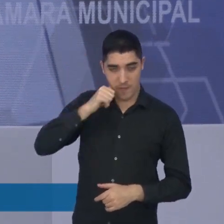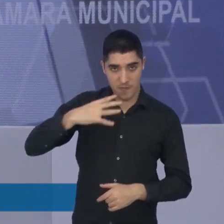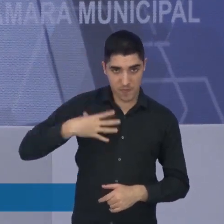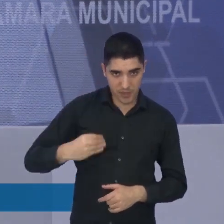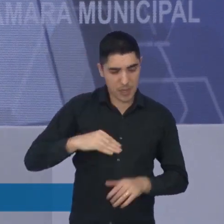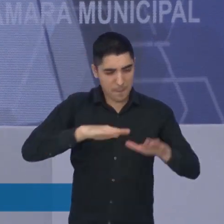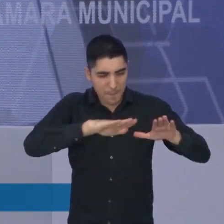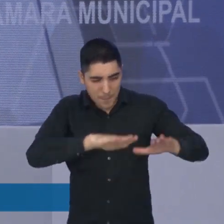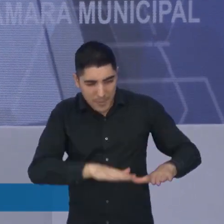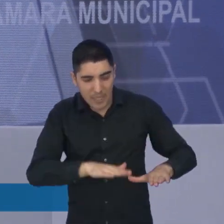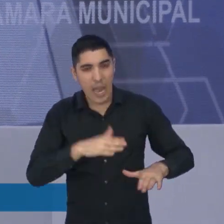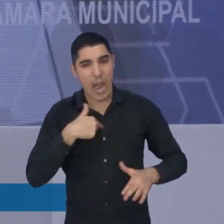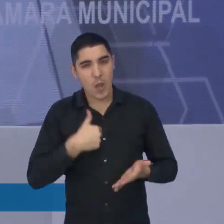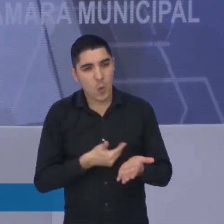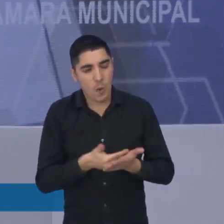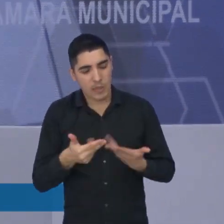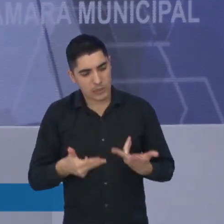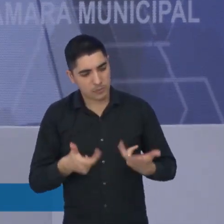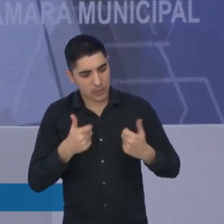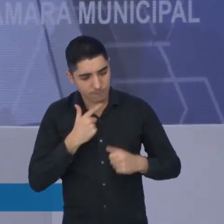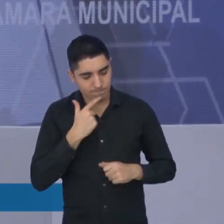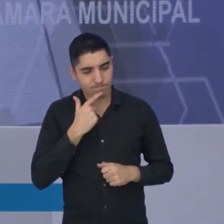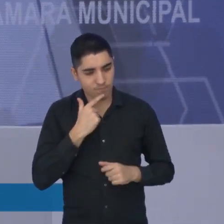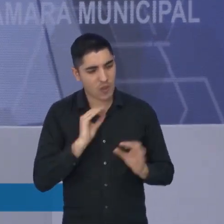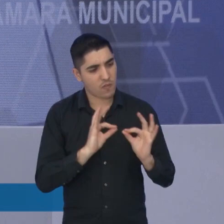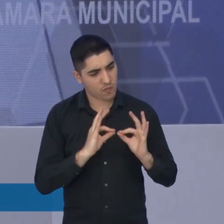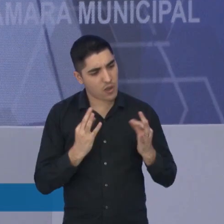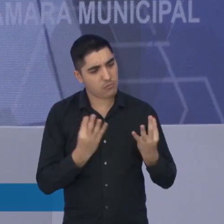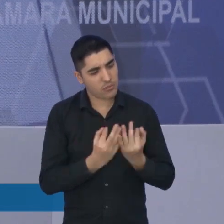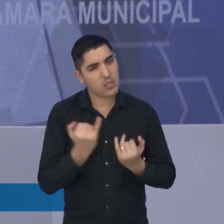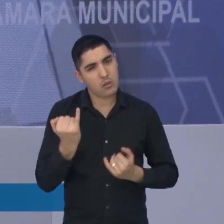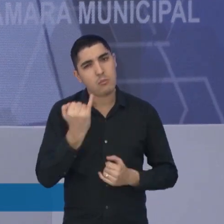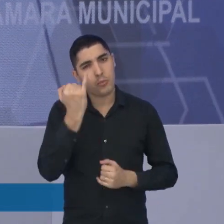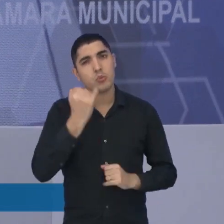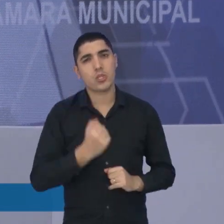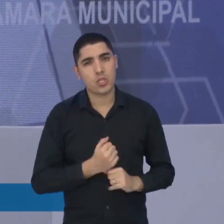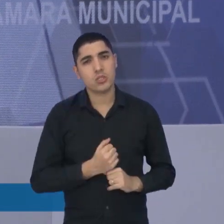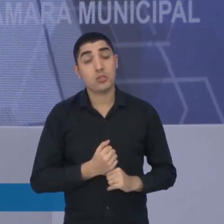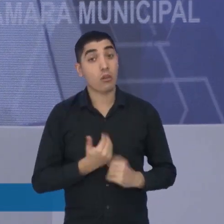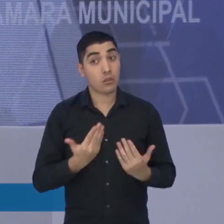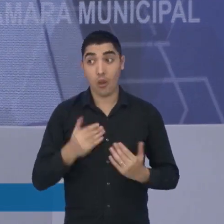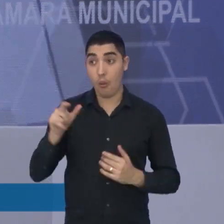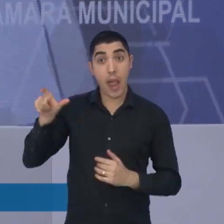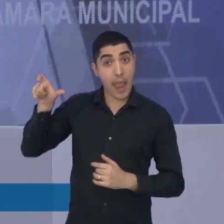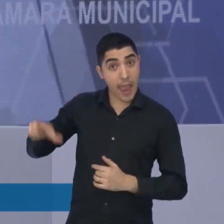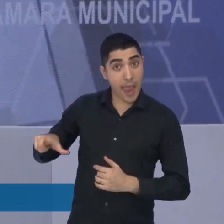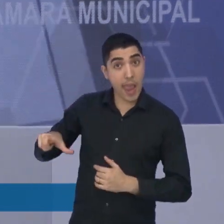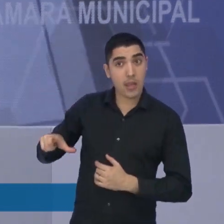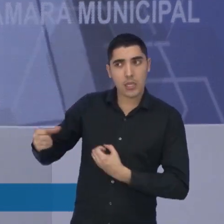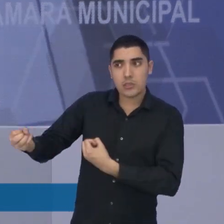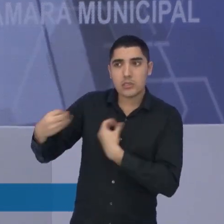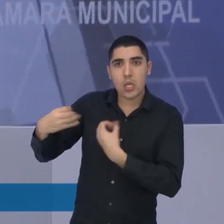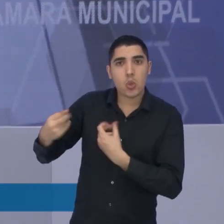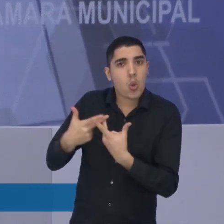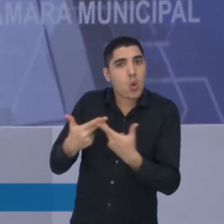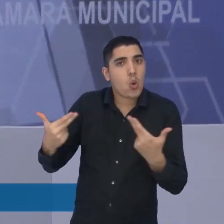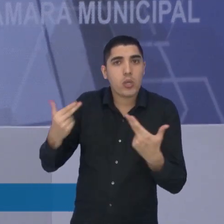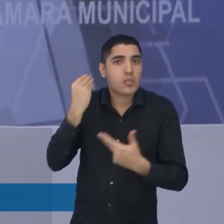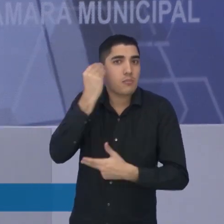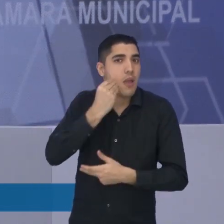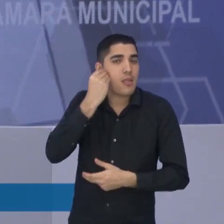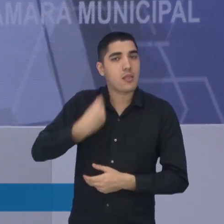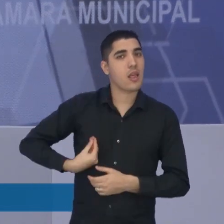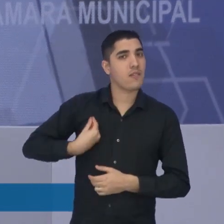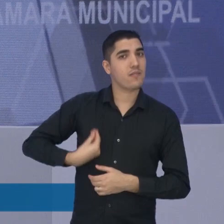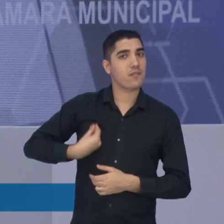a publicar. Então, até nessas experiências de vida, foi muito importante o